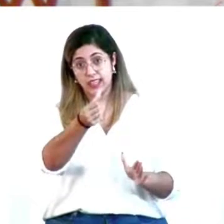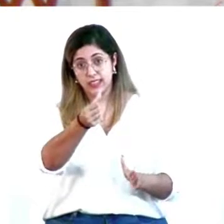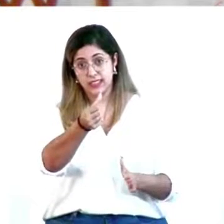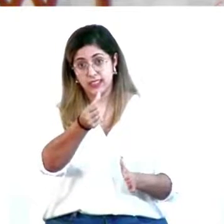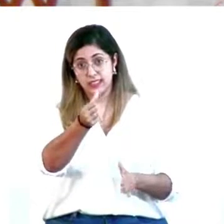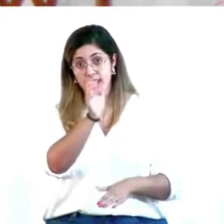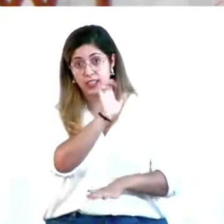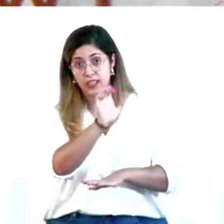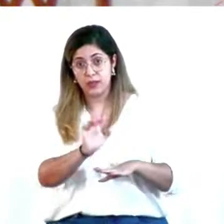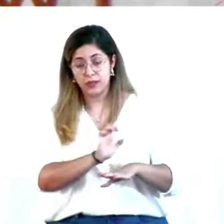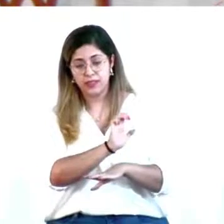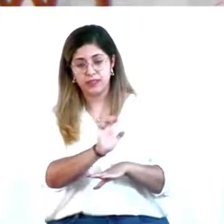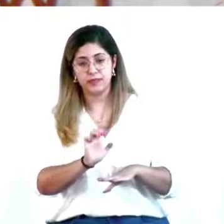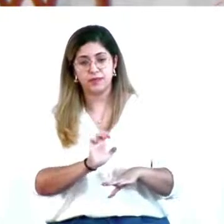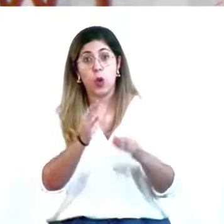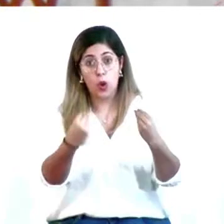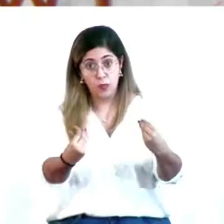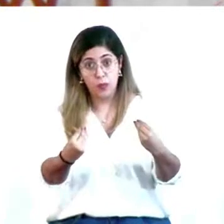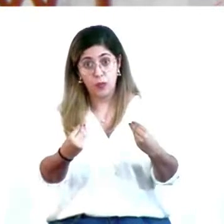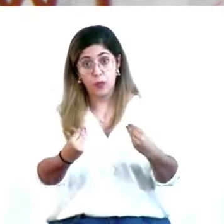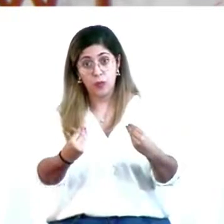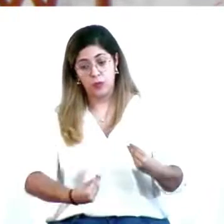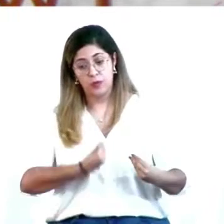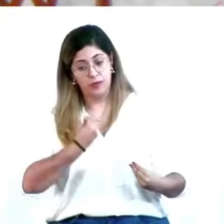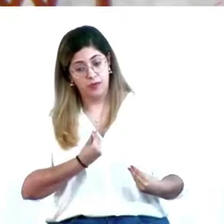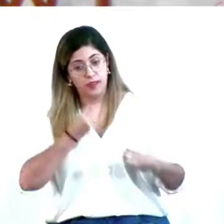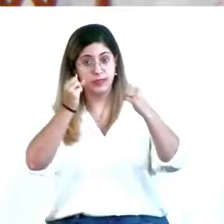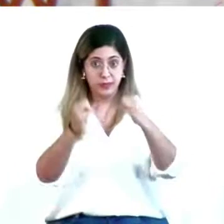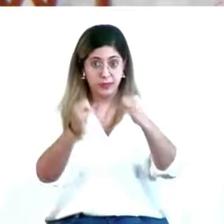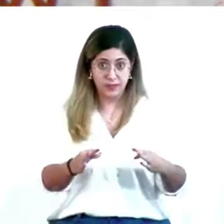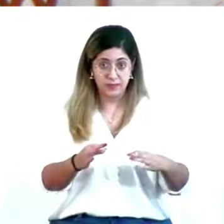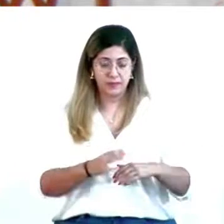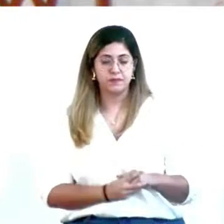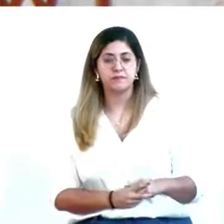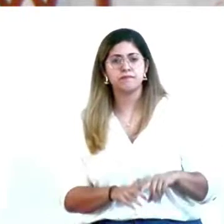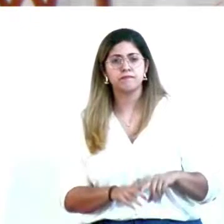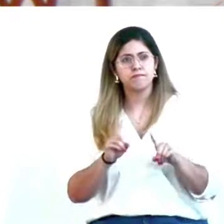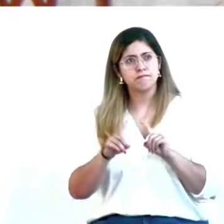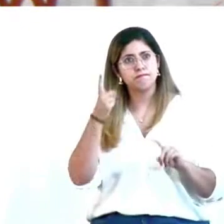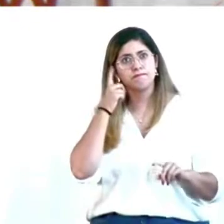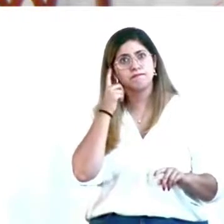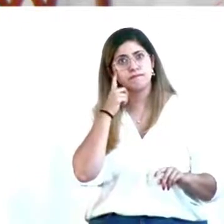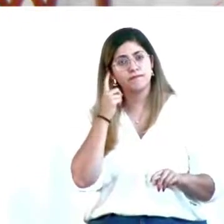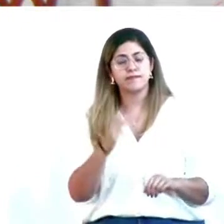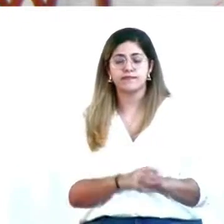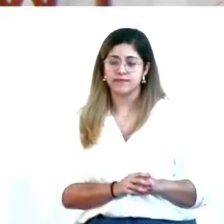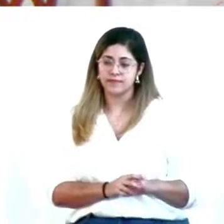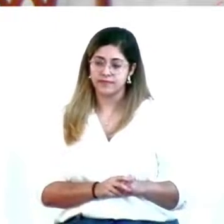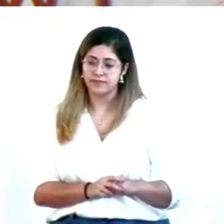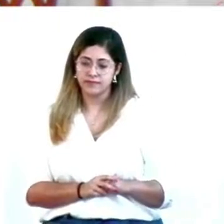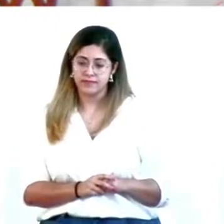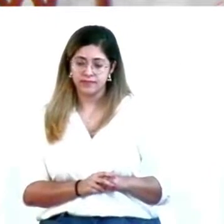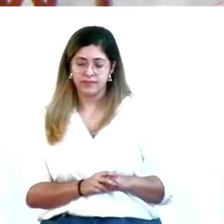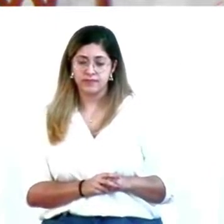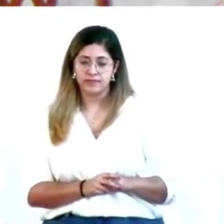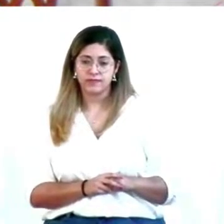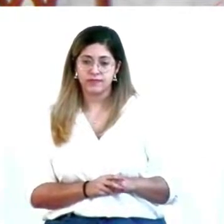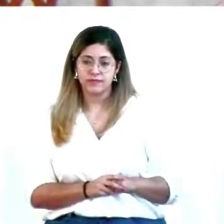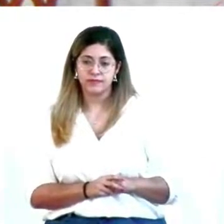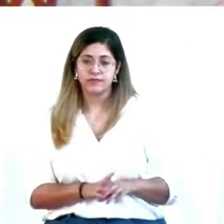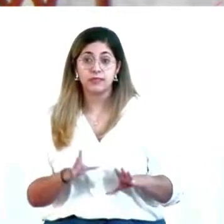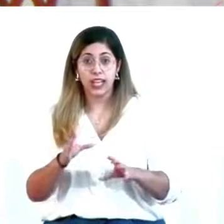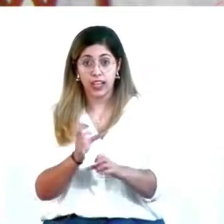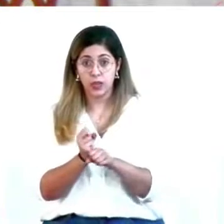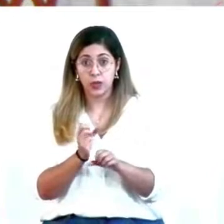destacando o como devemos viver. Mas deixamos isso para as demais exposições. Ficando